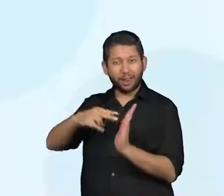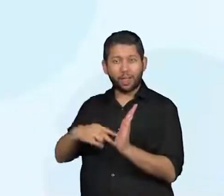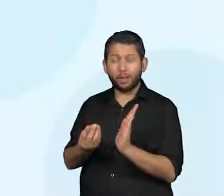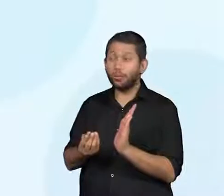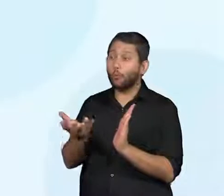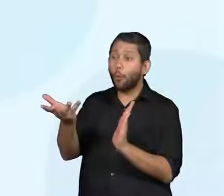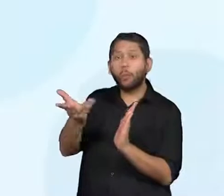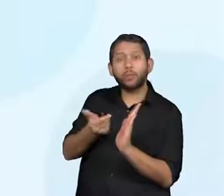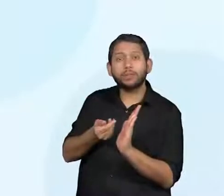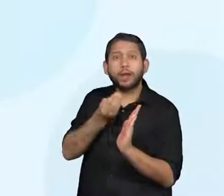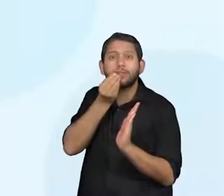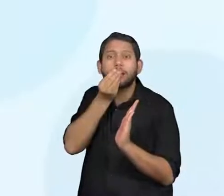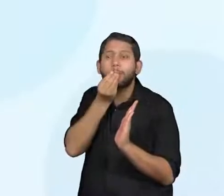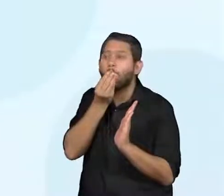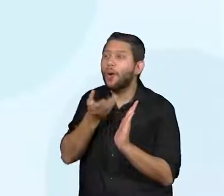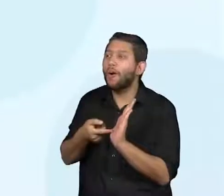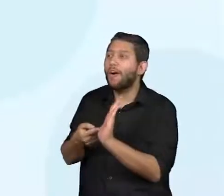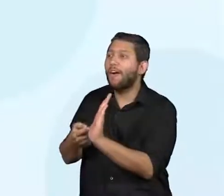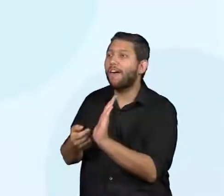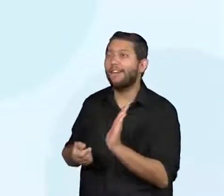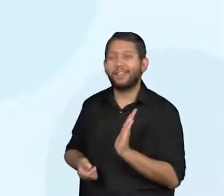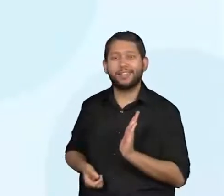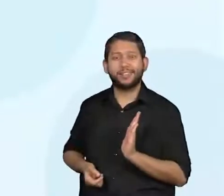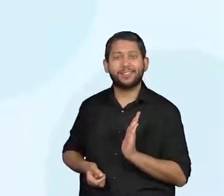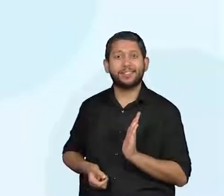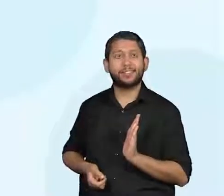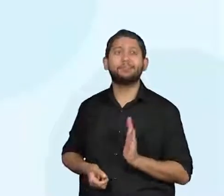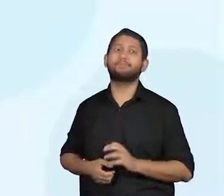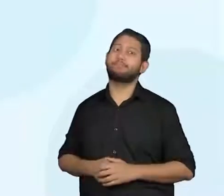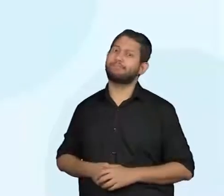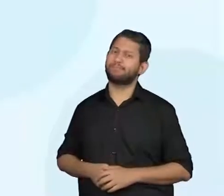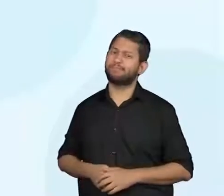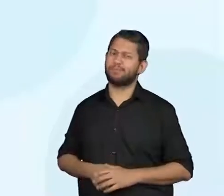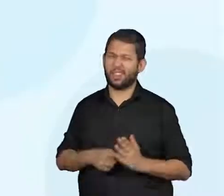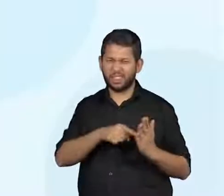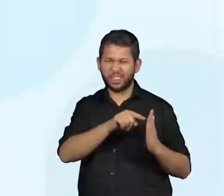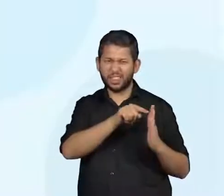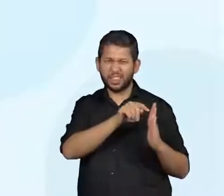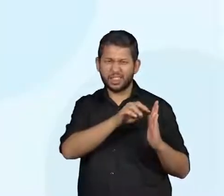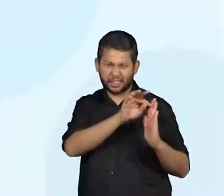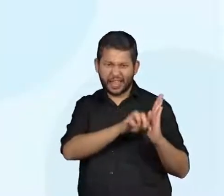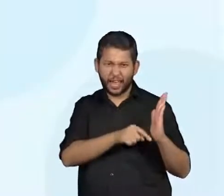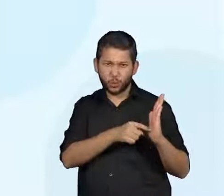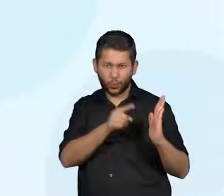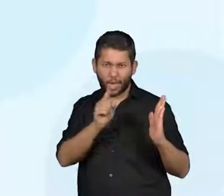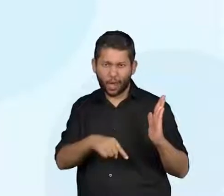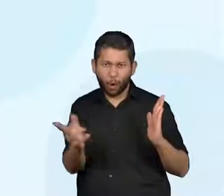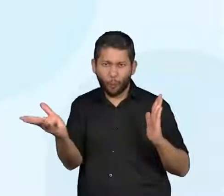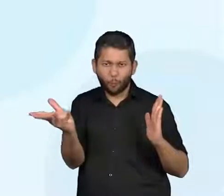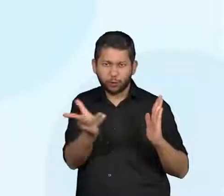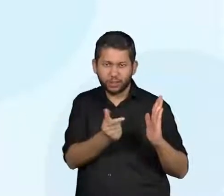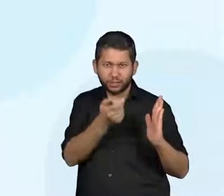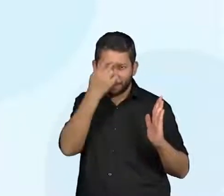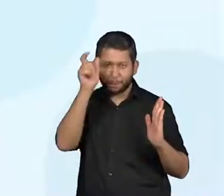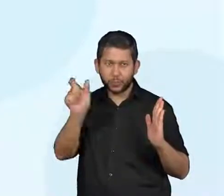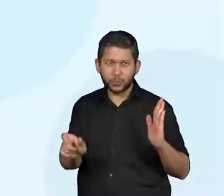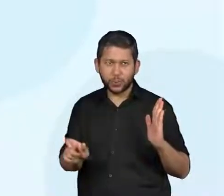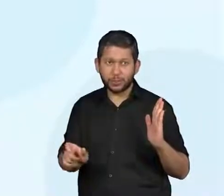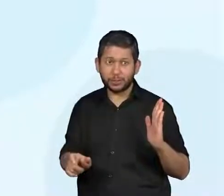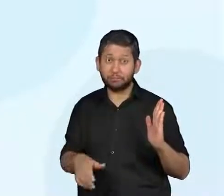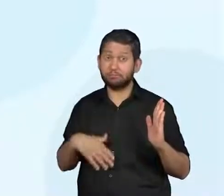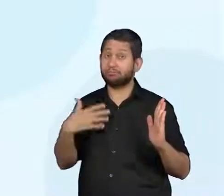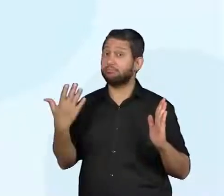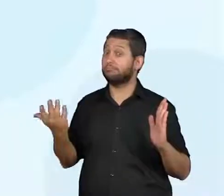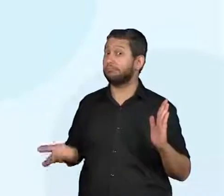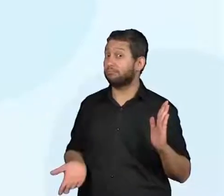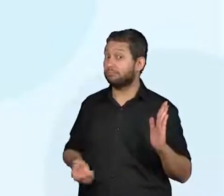comida saborosa? Uma receita, que delícia. Será que é esse o intuito das regras de brincadeira e também das